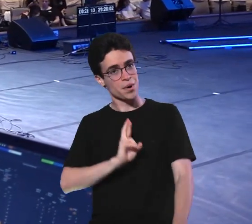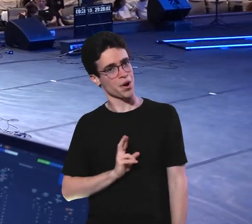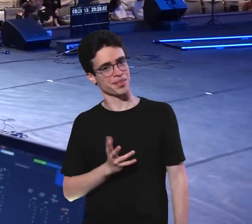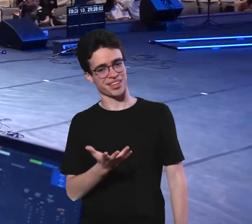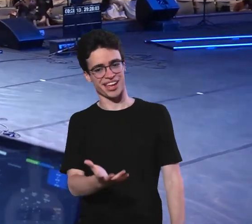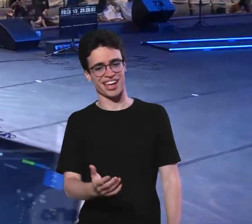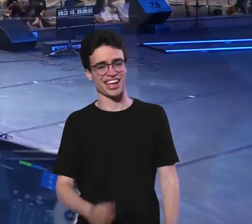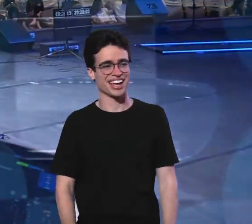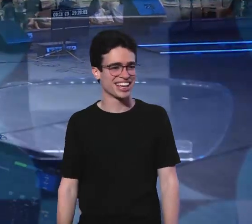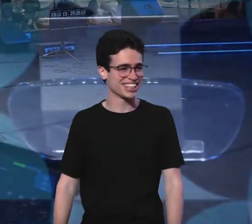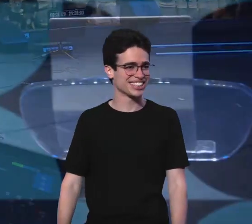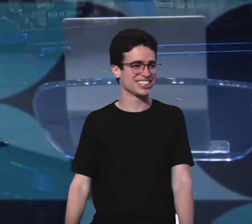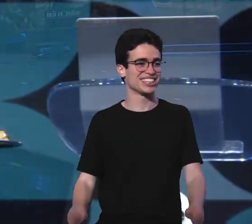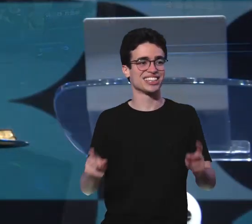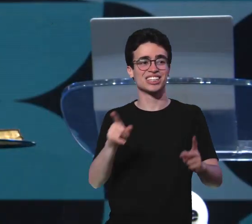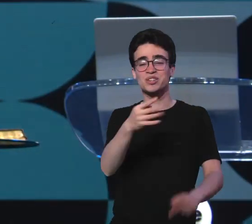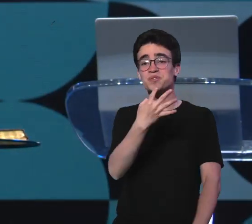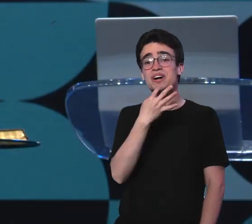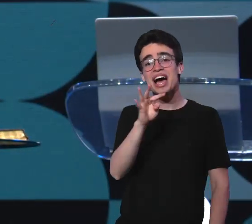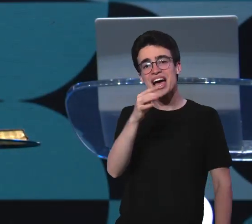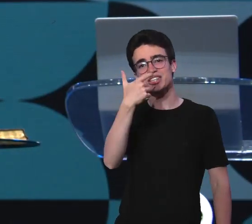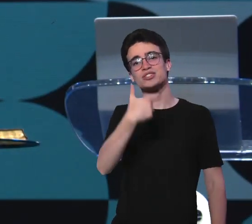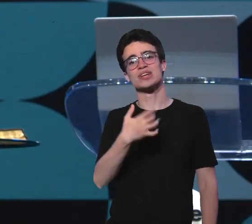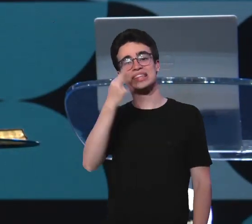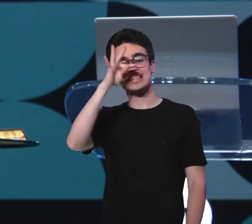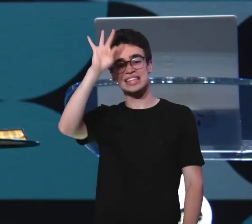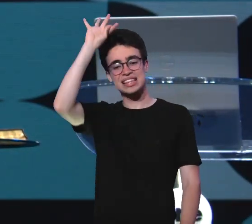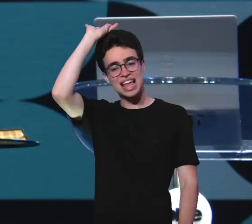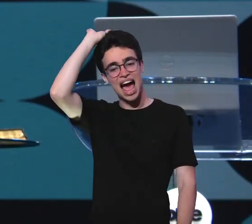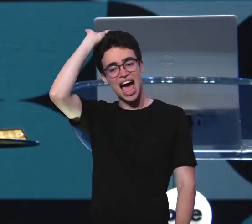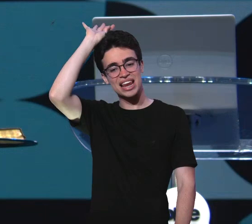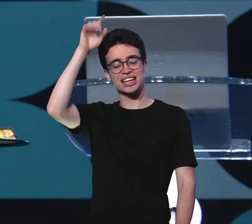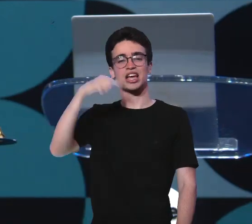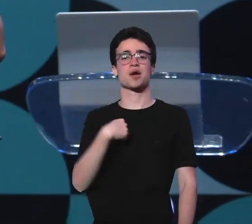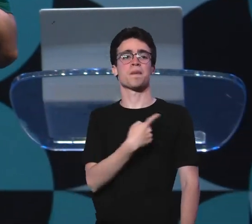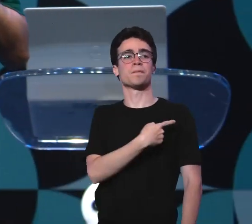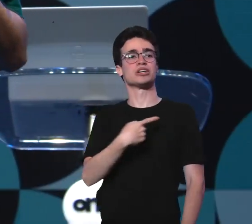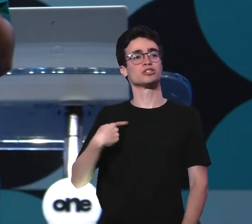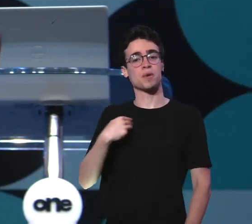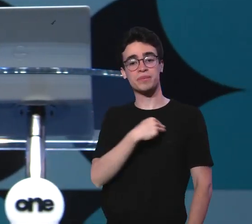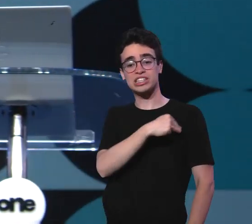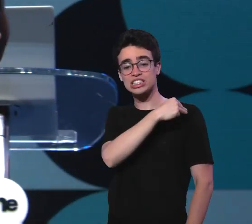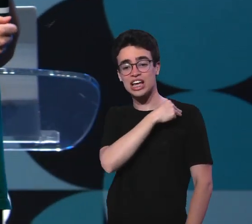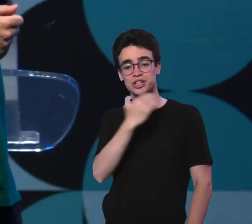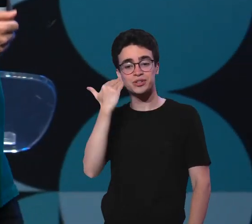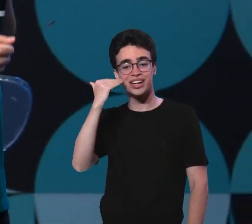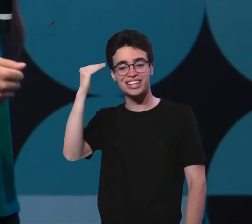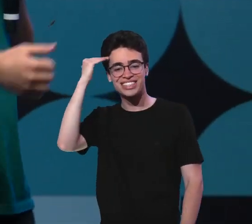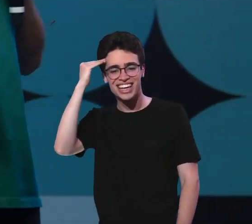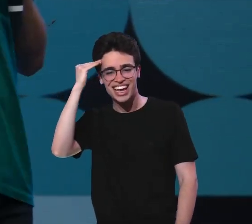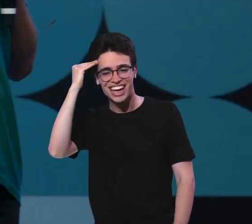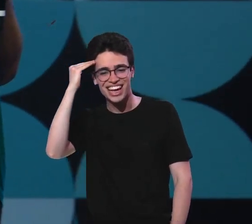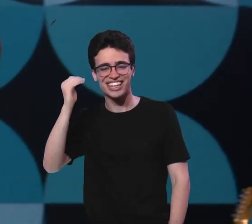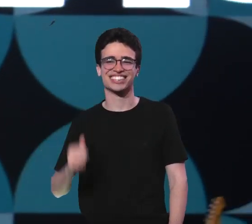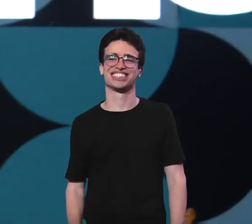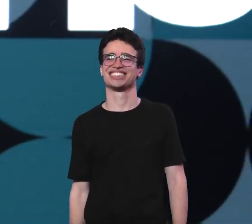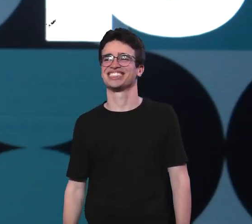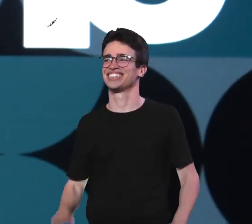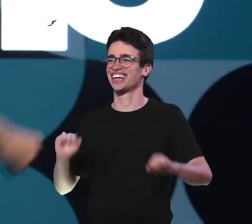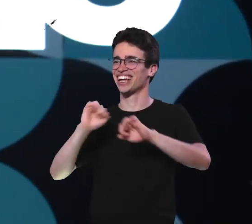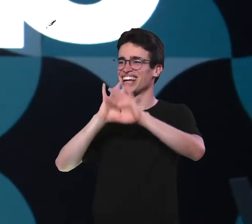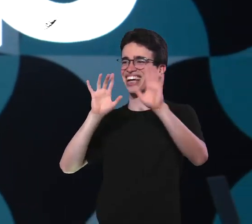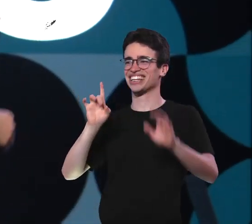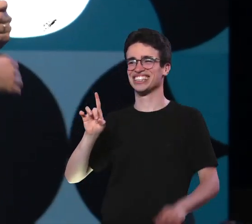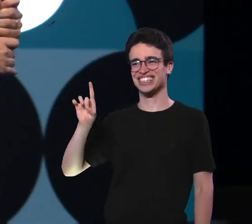favor. Tá? Para você que não me conhece, eu sou o pastor Tarek, sou pastor do Ministério de Adolescentes. Tá? E é uma bênção, glória a